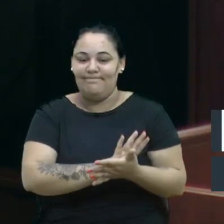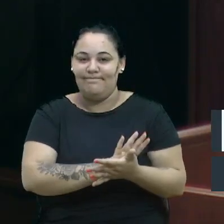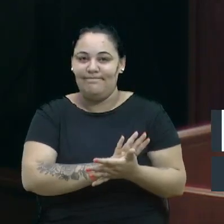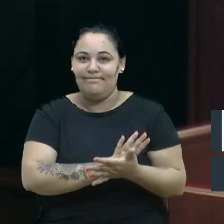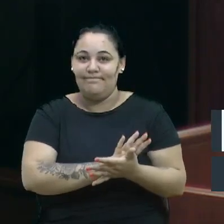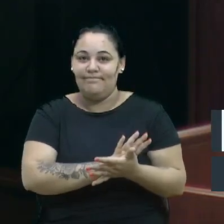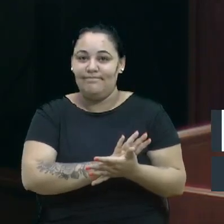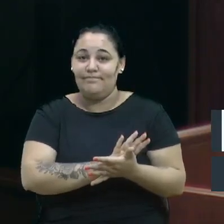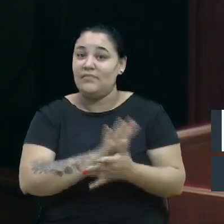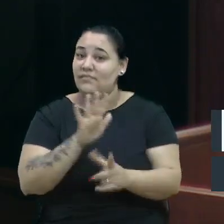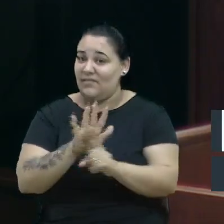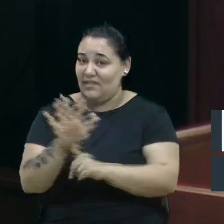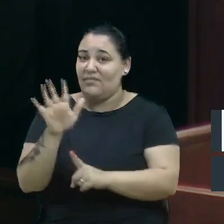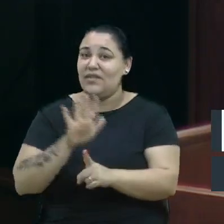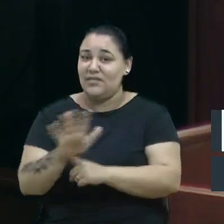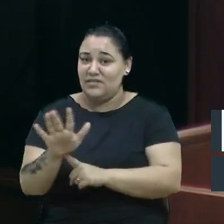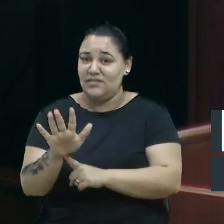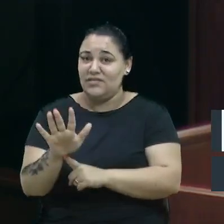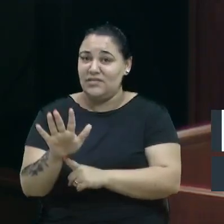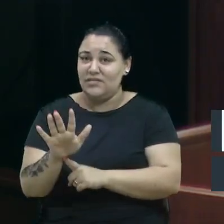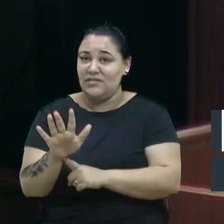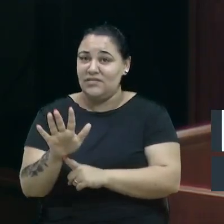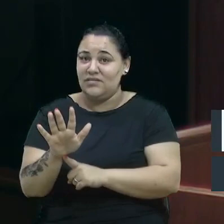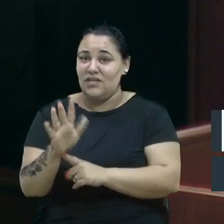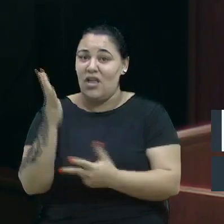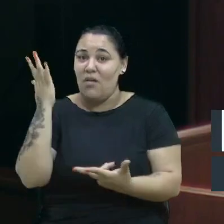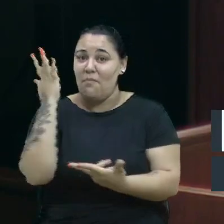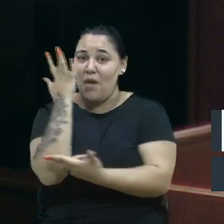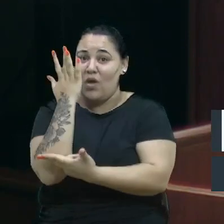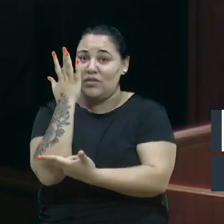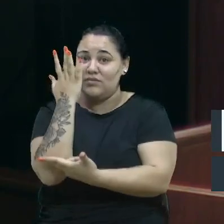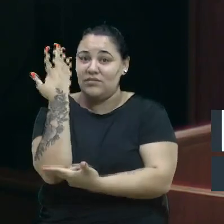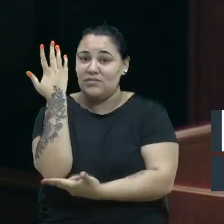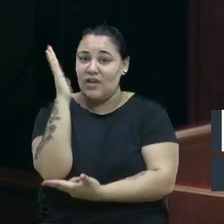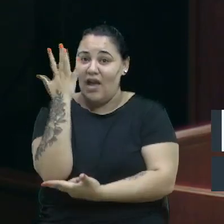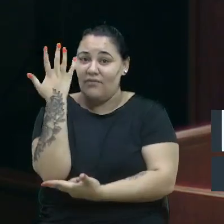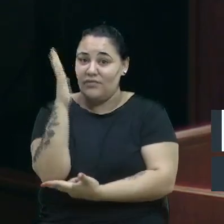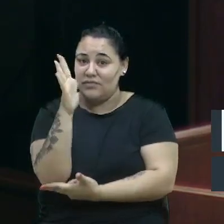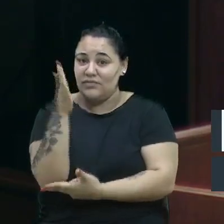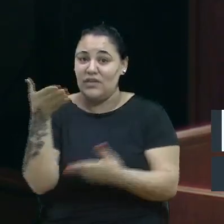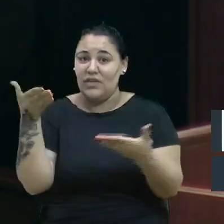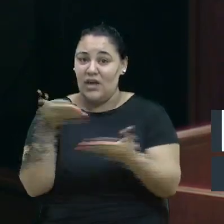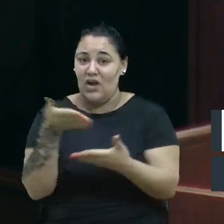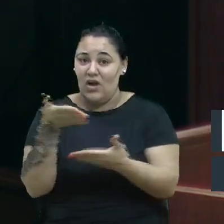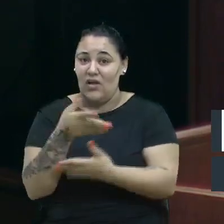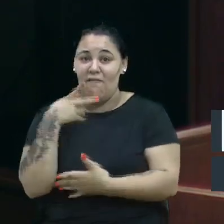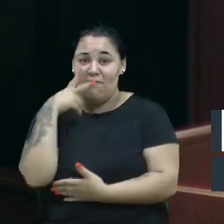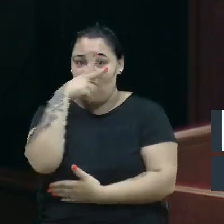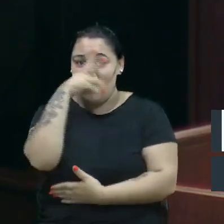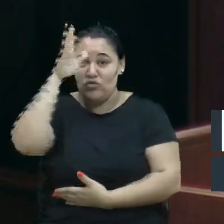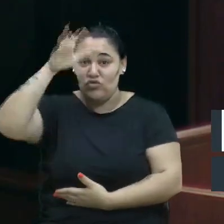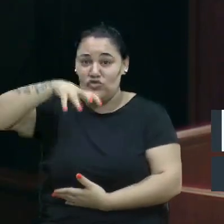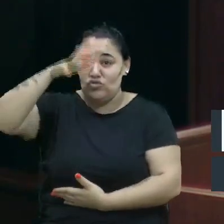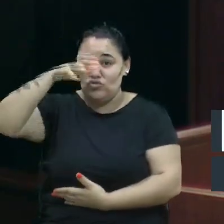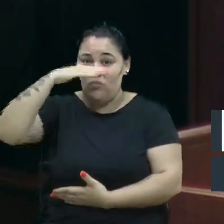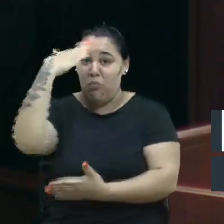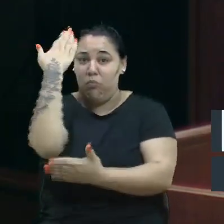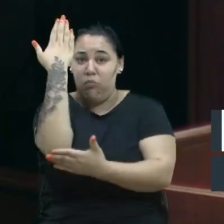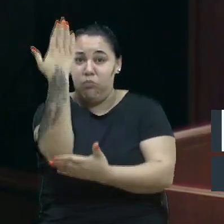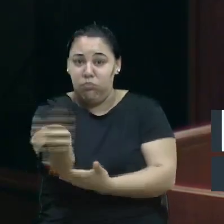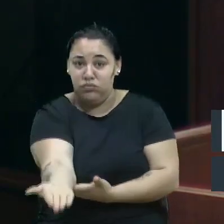Demandas, inclusive, de podas de árvore, que agora nessas fortes chuvas estão caindo em cima